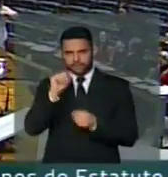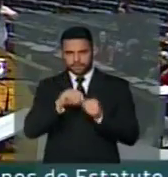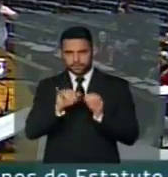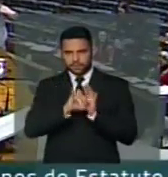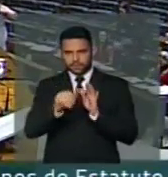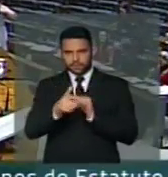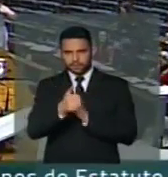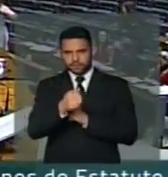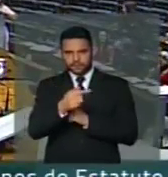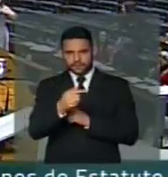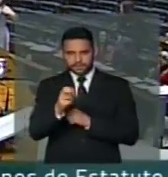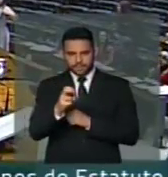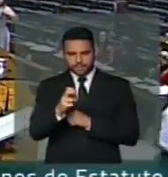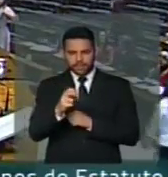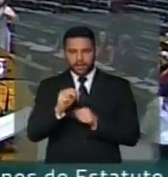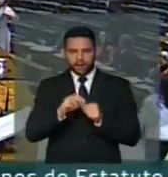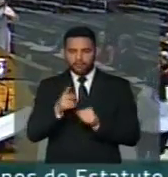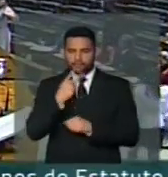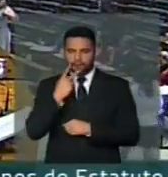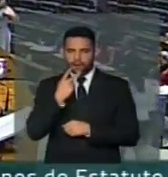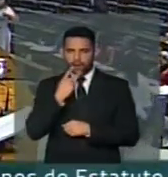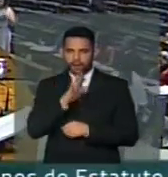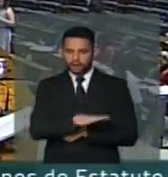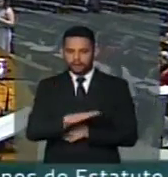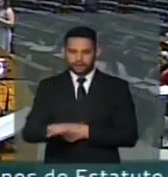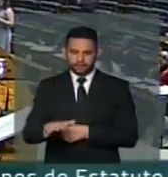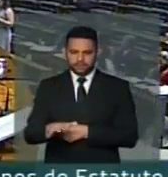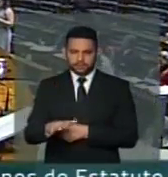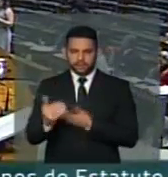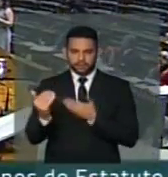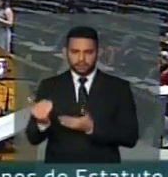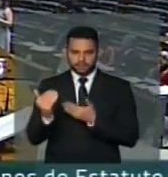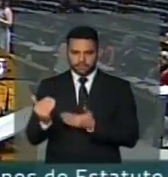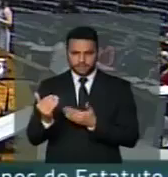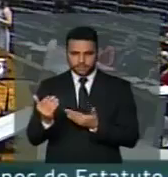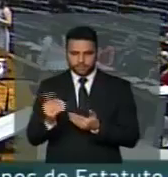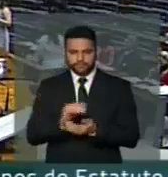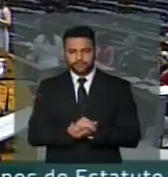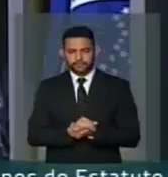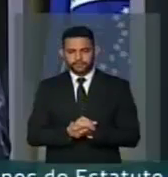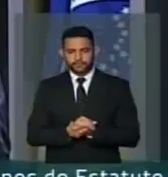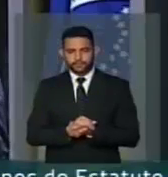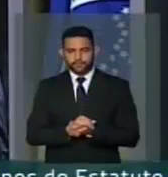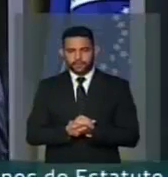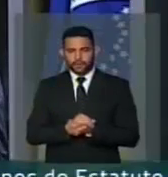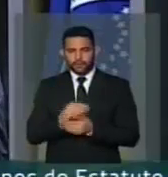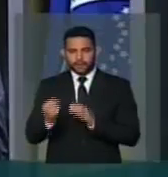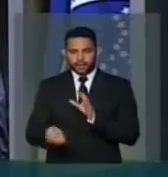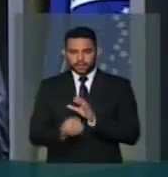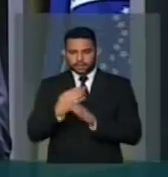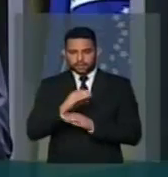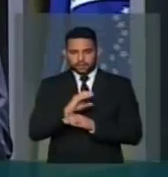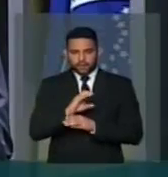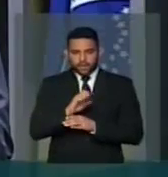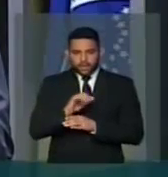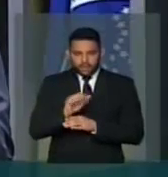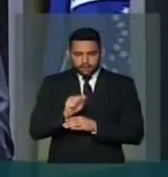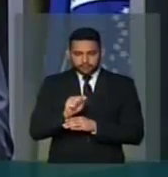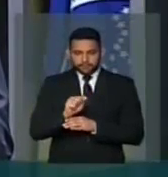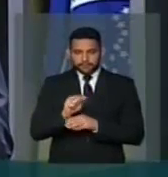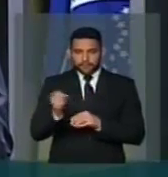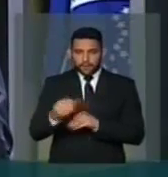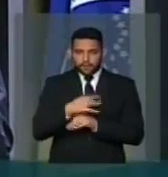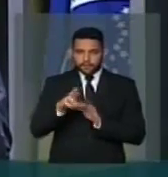artigo 227, ao se referir à criança e ao adolescente. Com a instituição do ECA, novos e